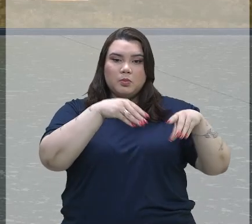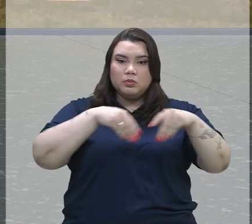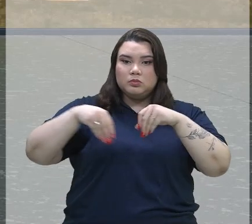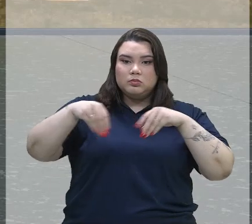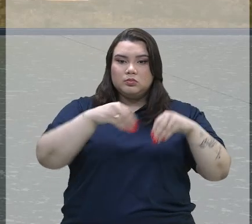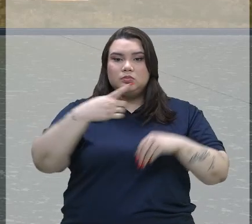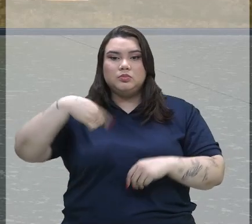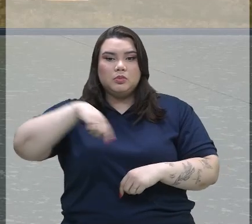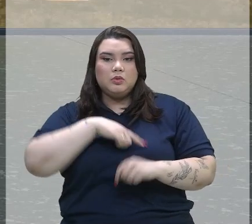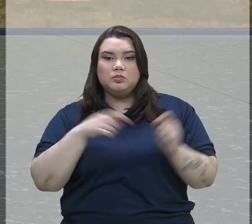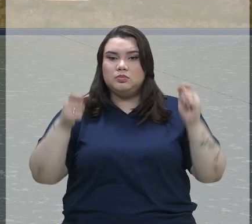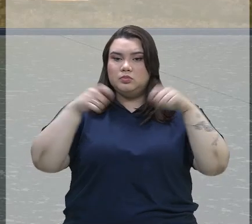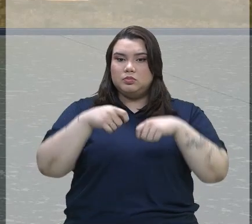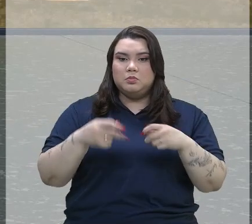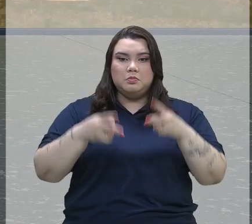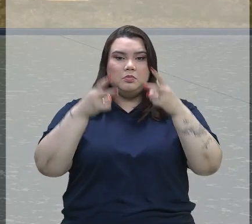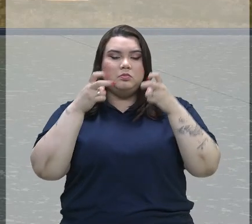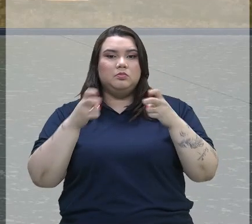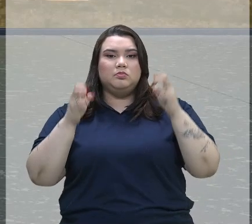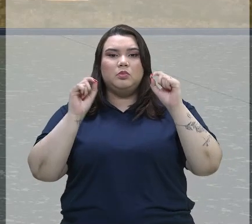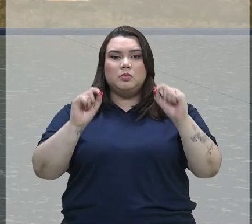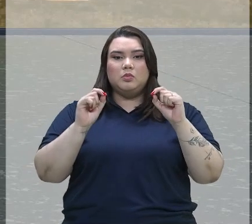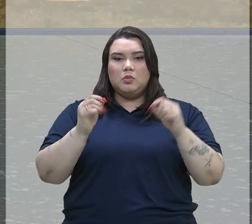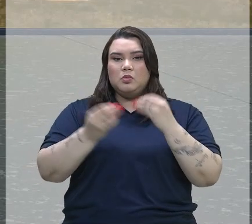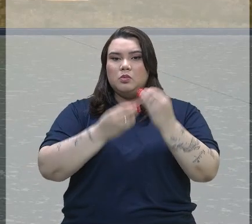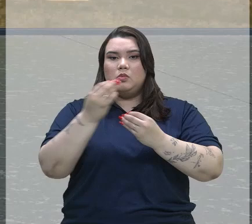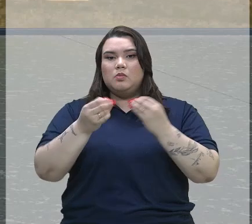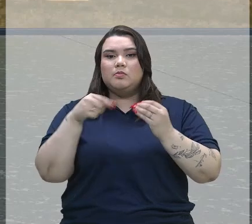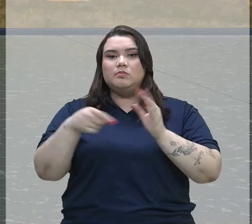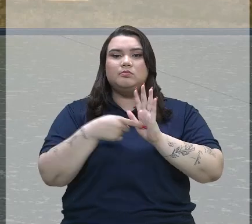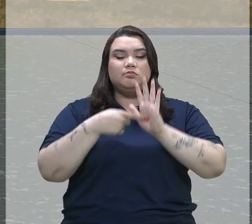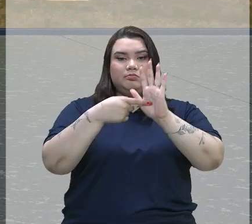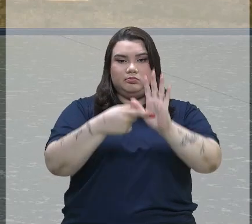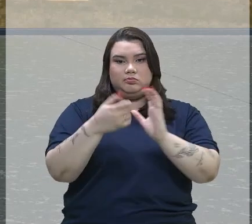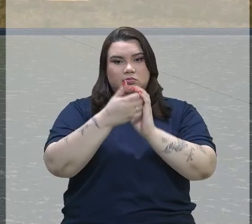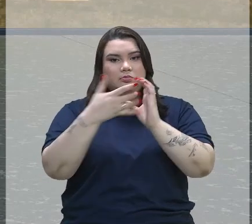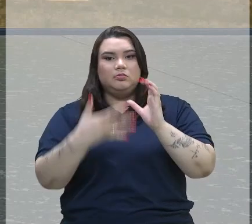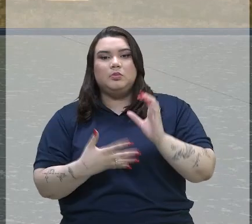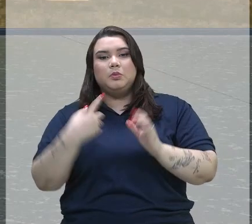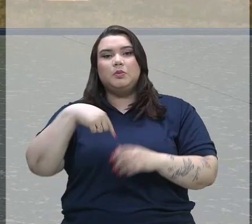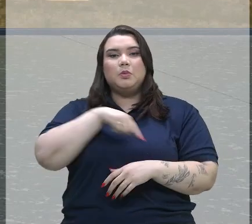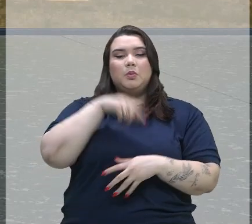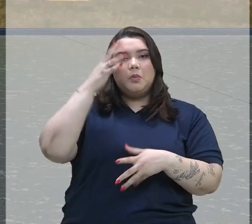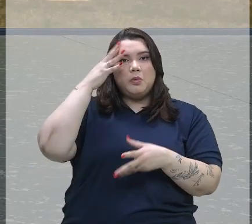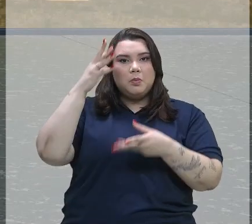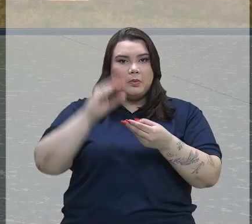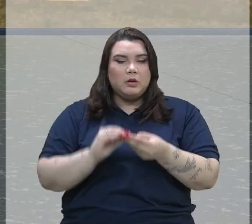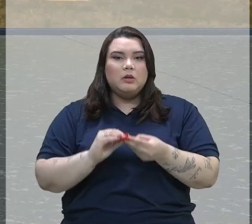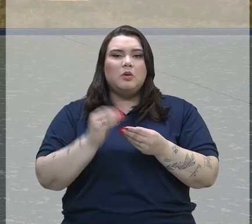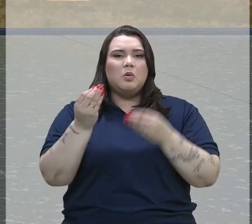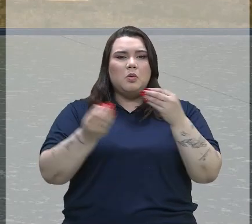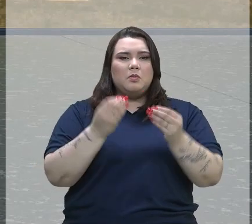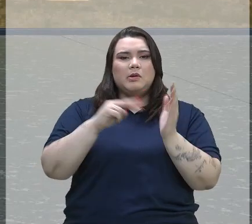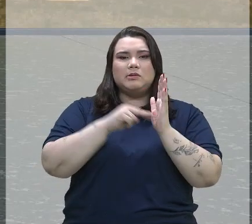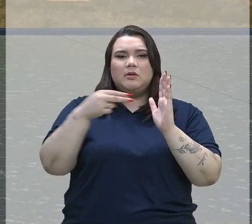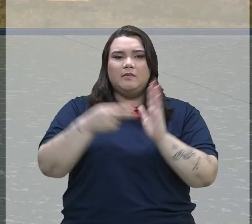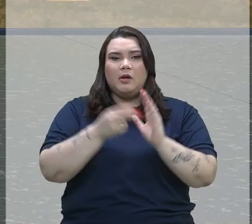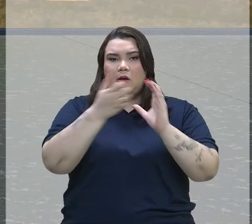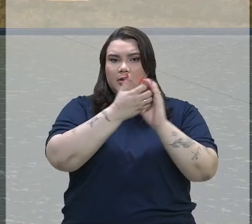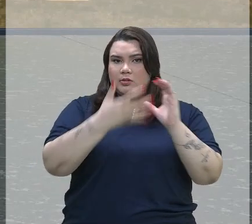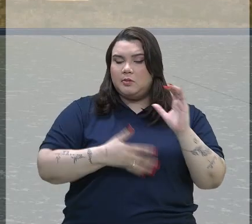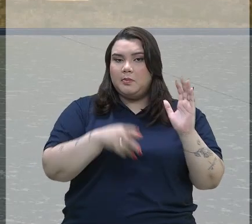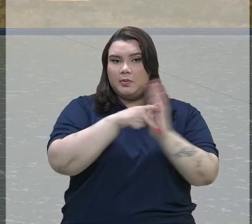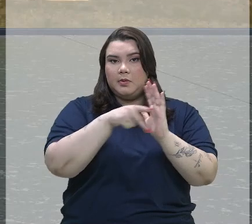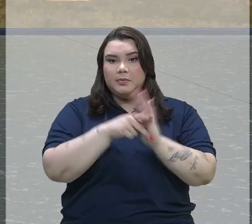observar ali os horizontes que o solo apresenta, e a gente vai entender um pouco o que são esses horizontes, suas características,